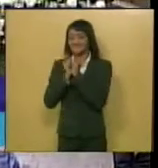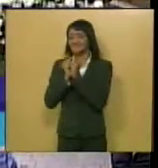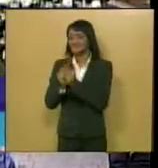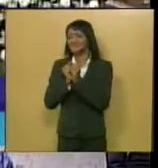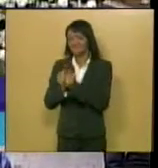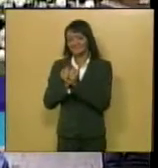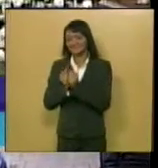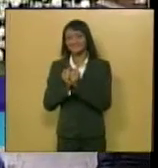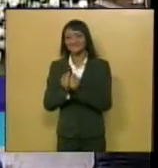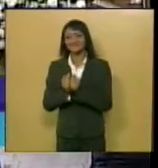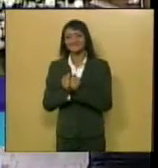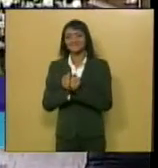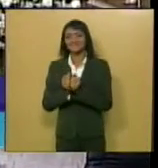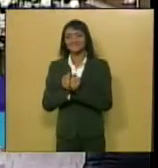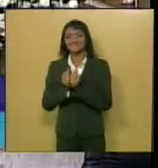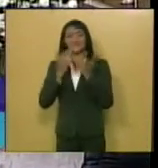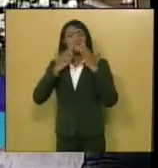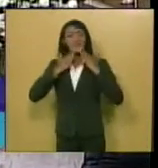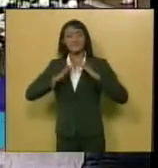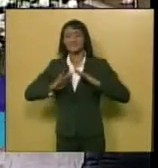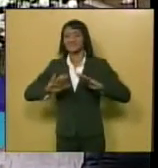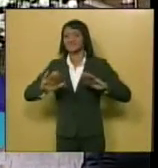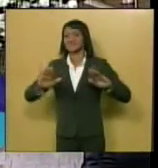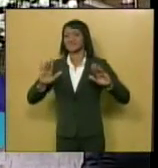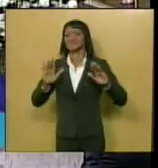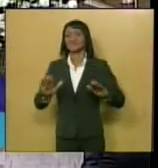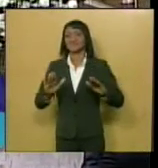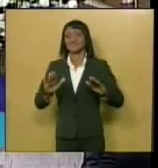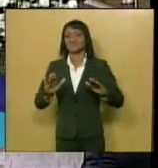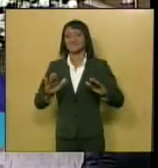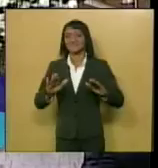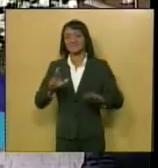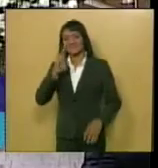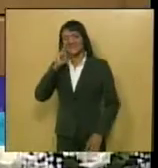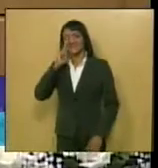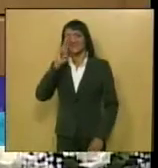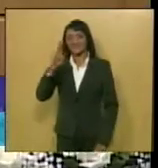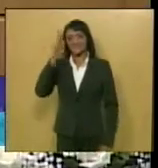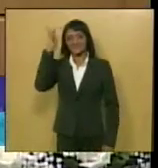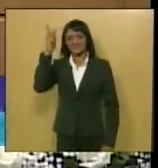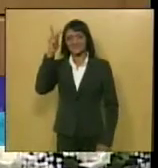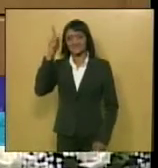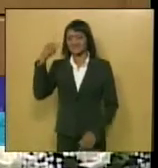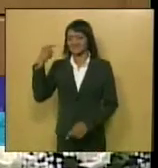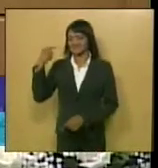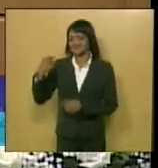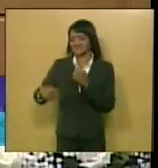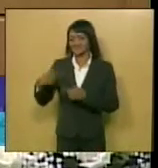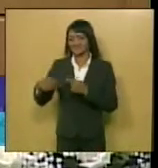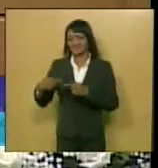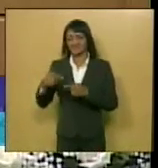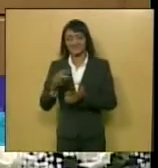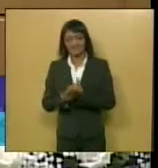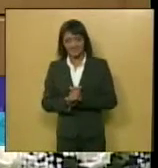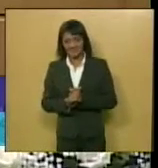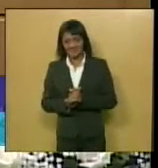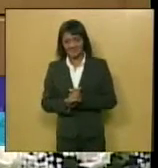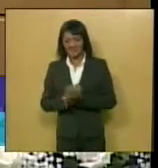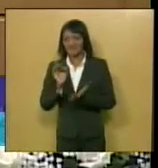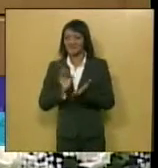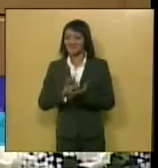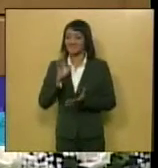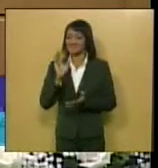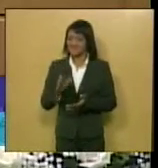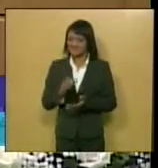delas, foi o seu natural e maior marketing político. Em decorrência dessa postura